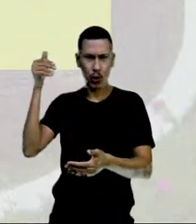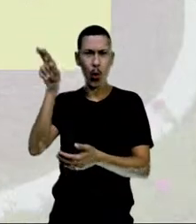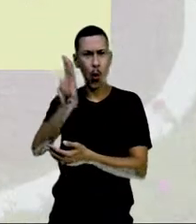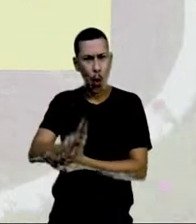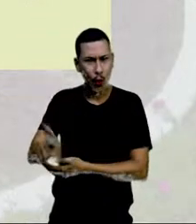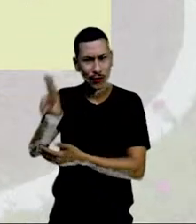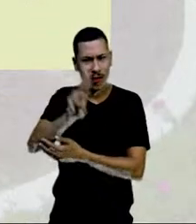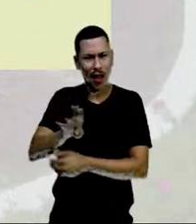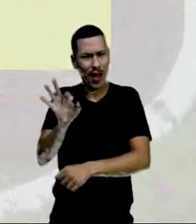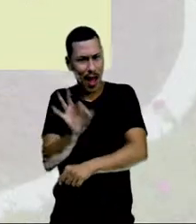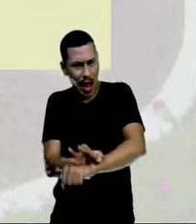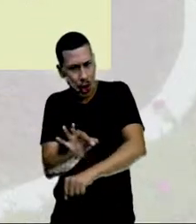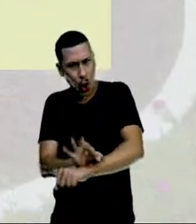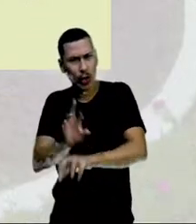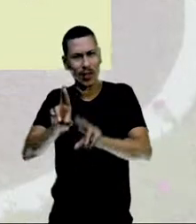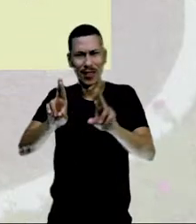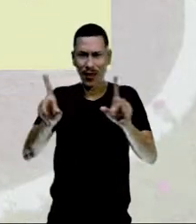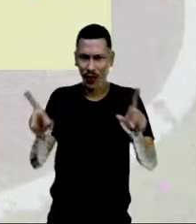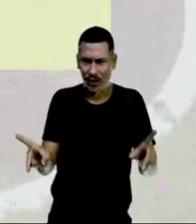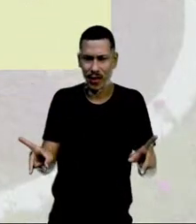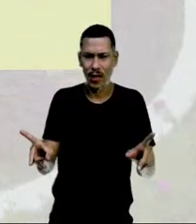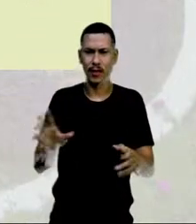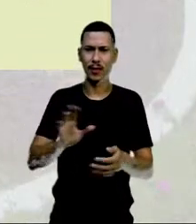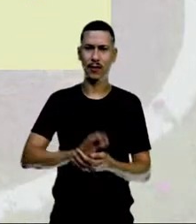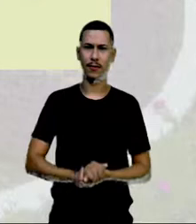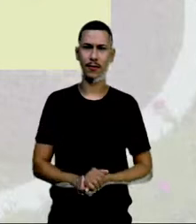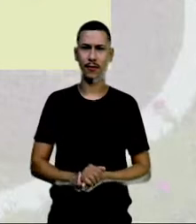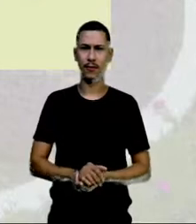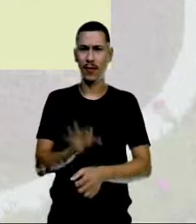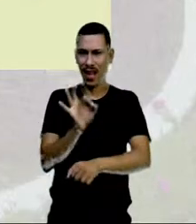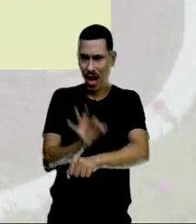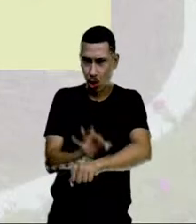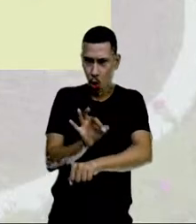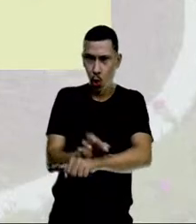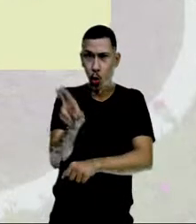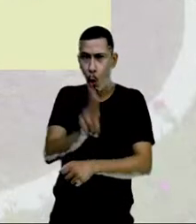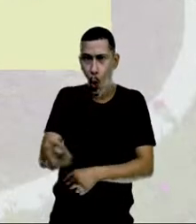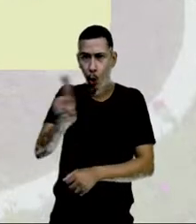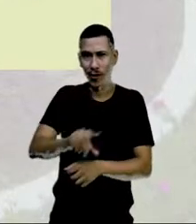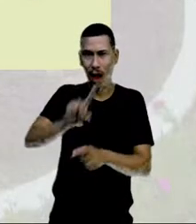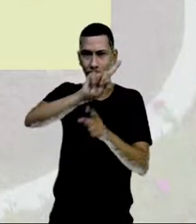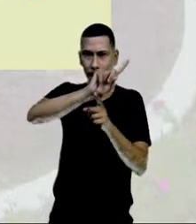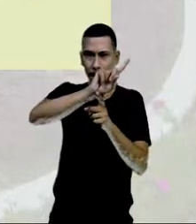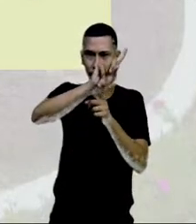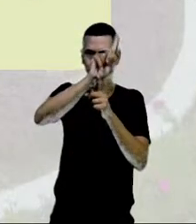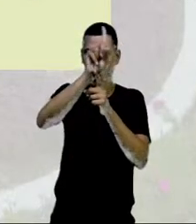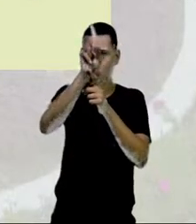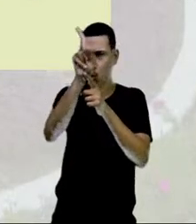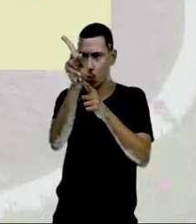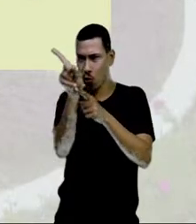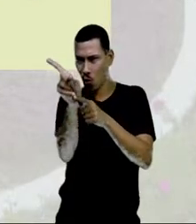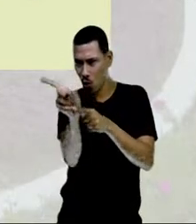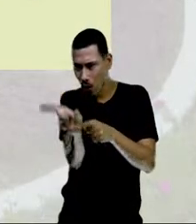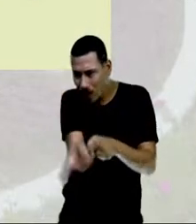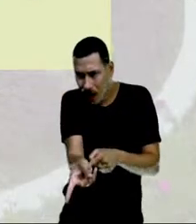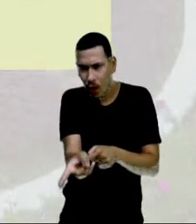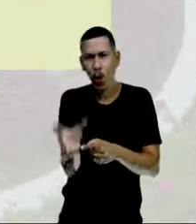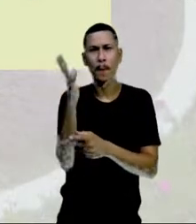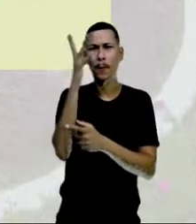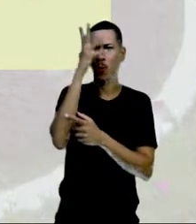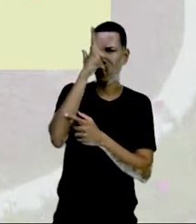atuais, o relógio que faz a marcação com os ponteiros, ele é, além de muito